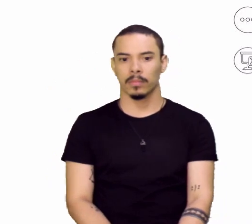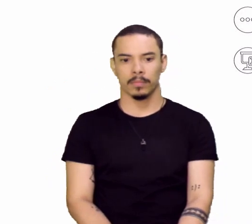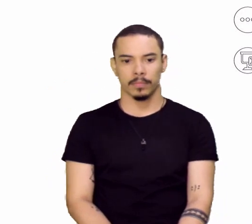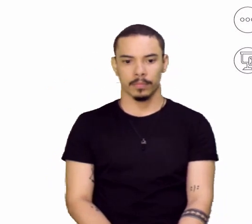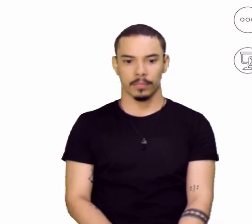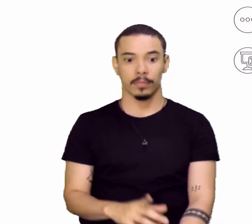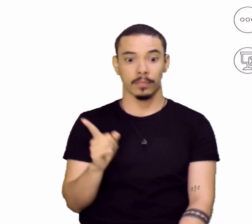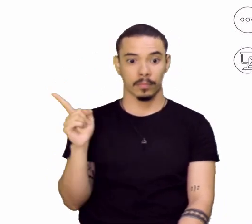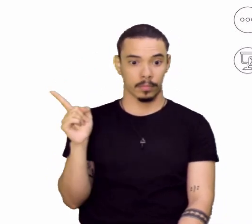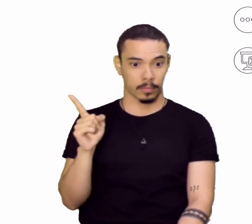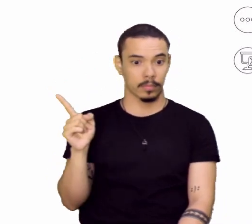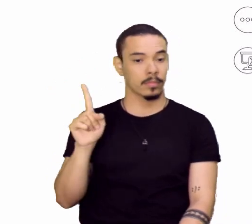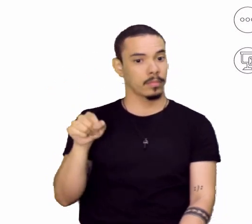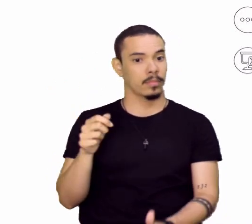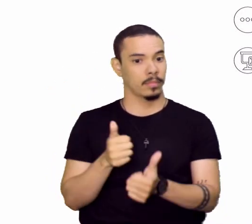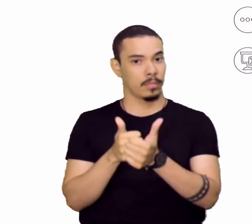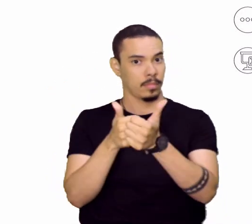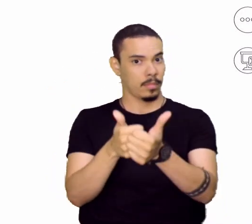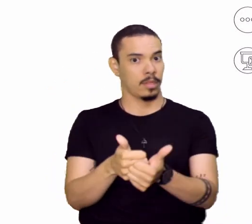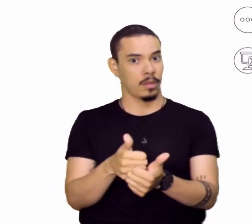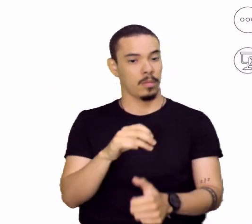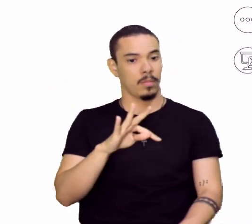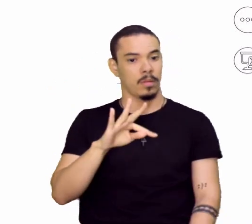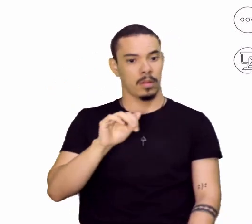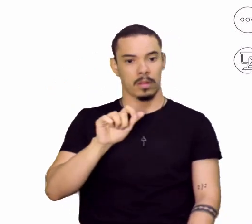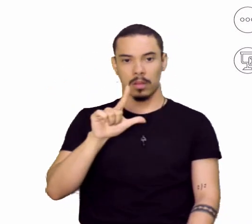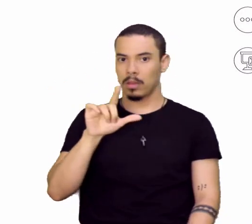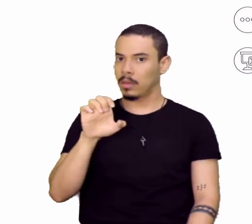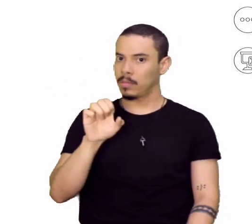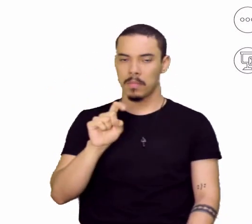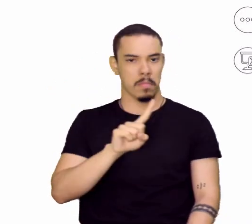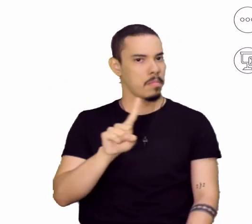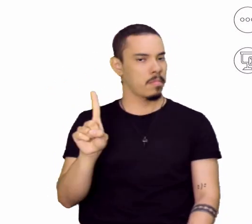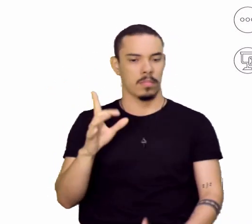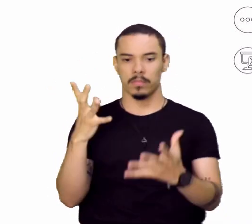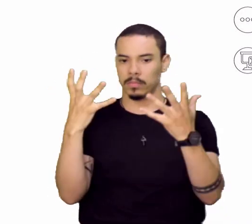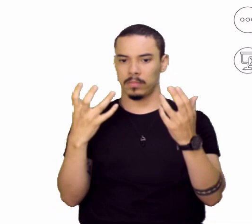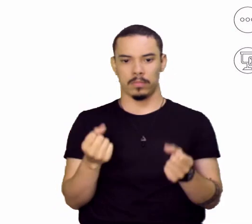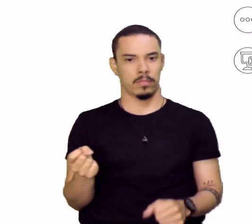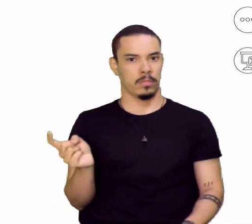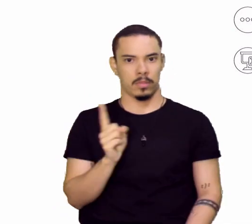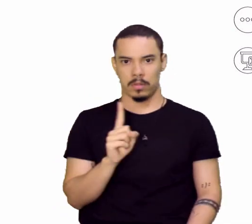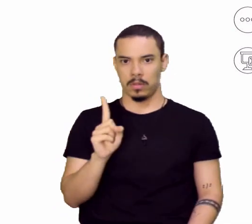Anaximandro, ele é discípulo de Tales, mas ele não aceitou a teoria. Ele ouviu, claro.